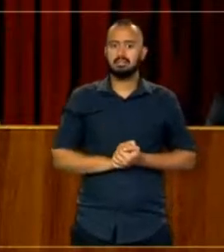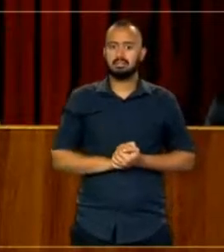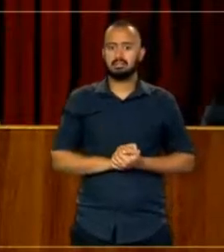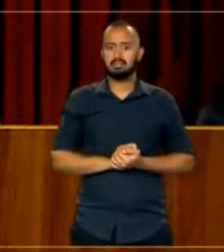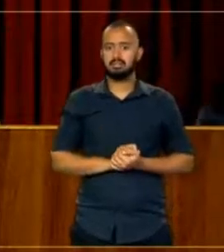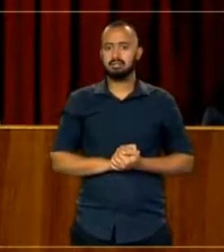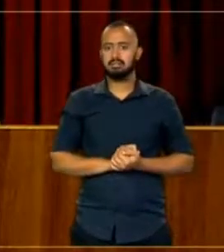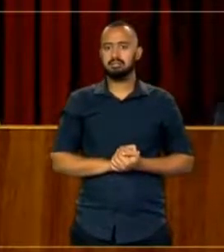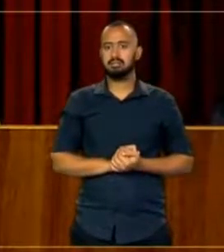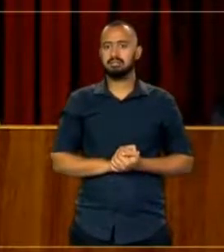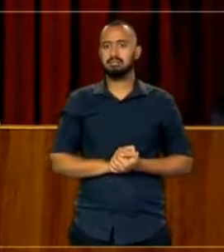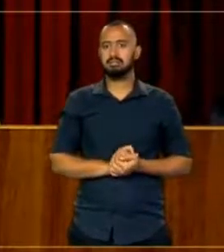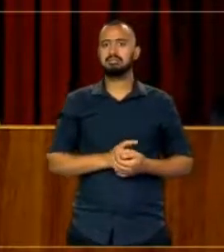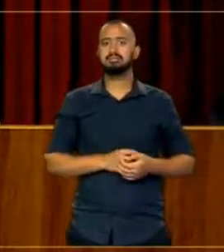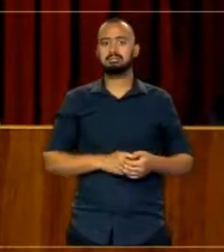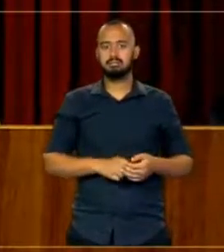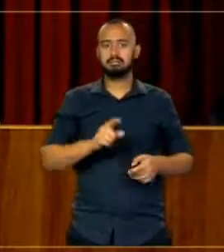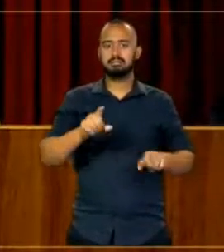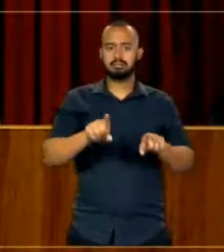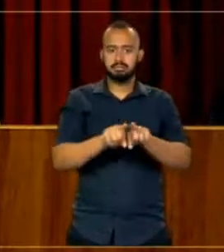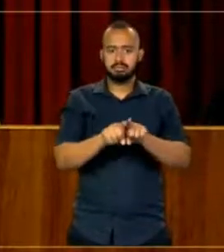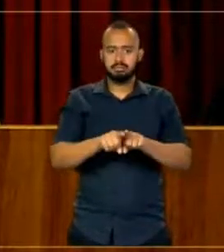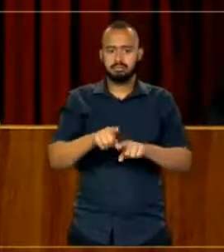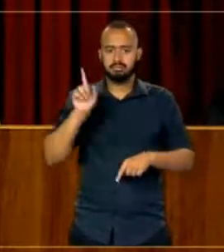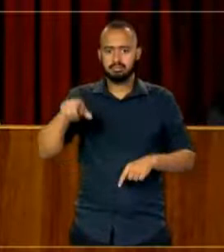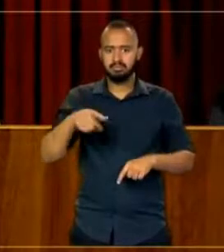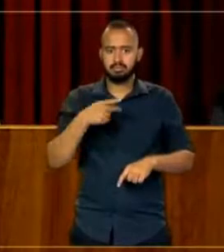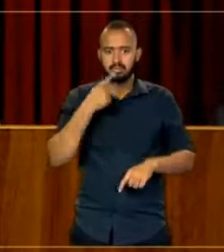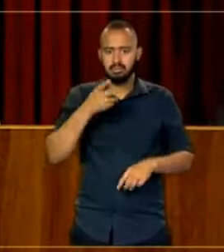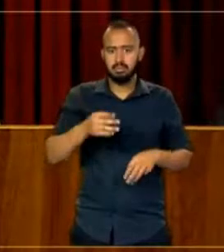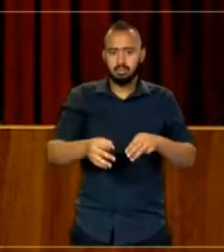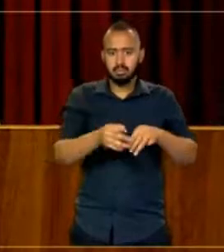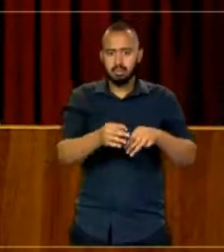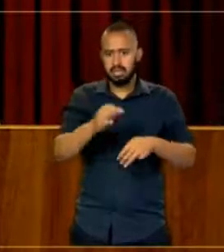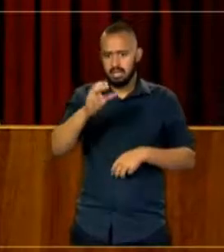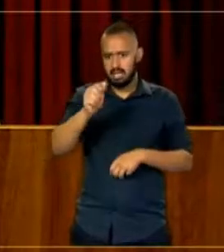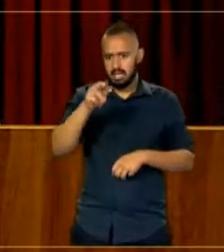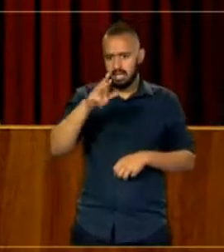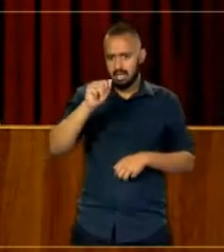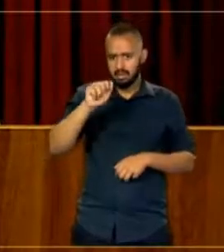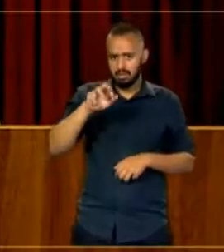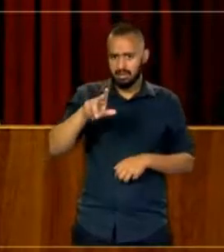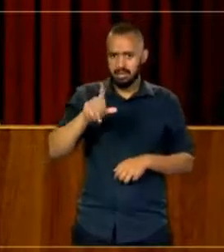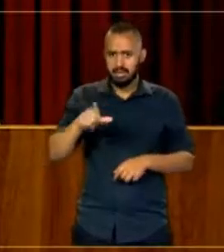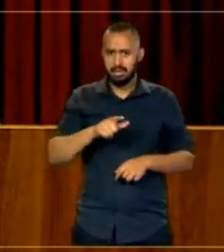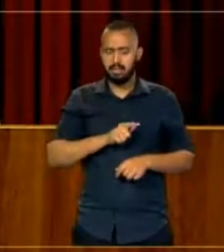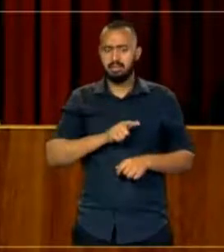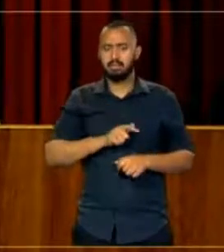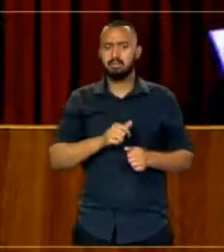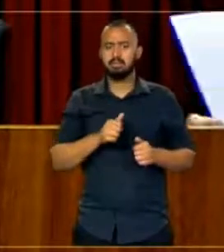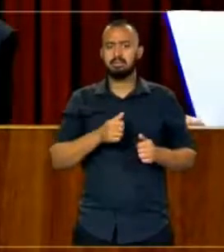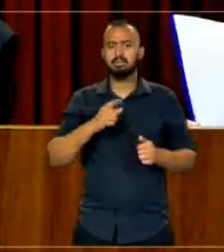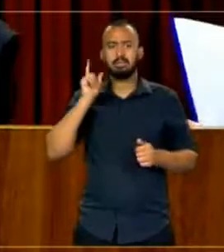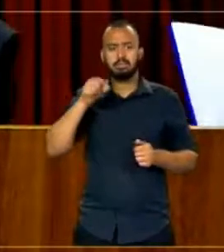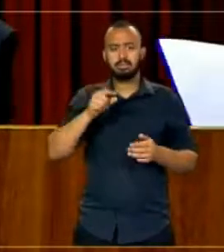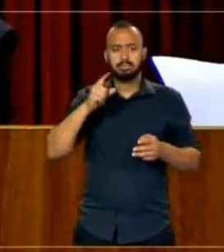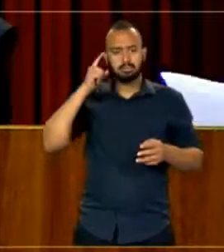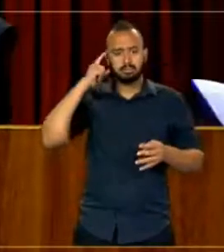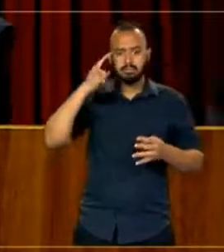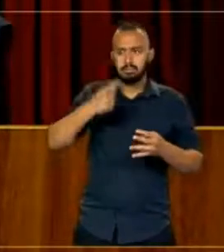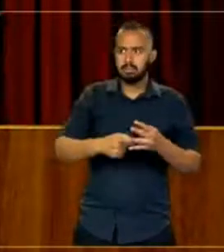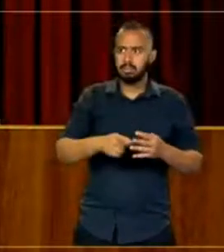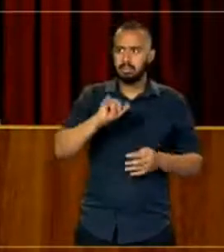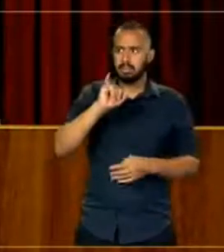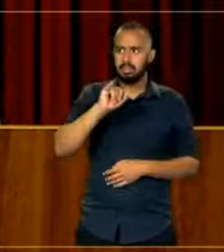primeiro, como bem salientado pela eminente ministra Carmen Lúcia, a excepcionalidade da medida em caráter inibitório, como